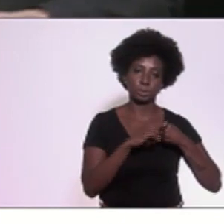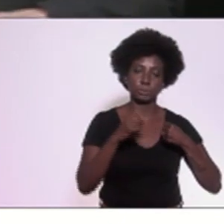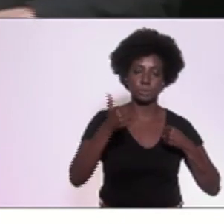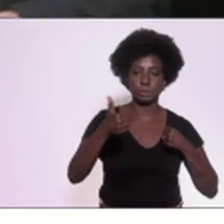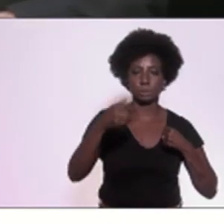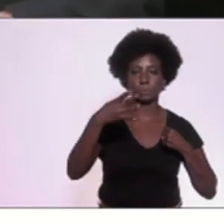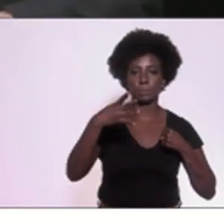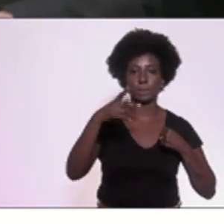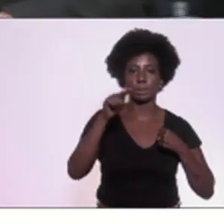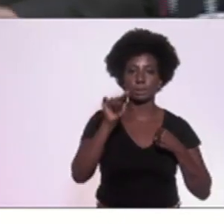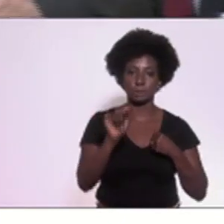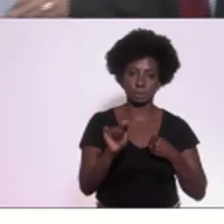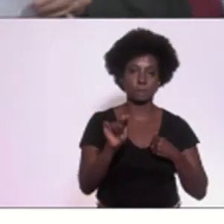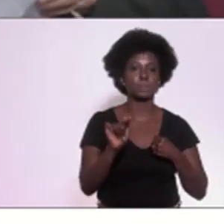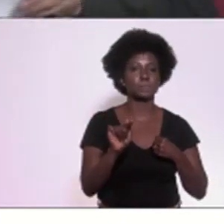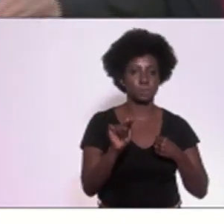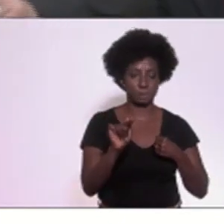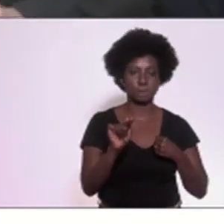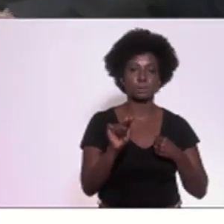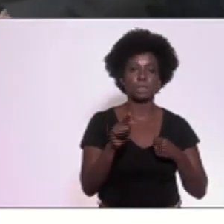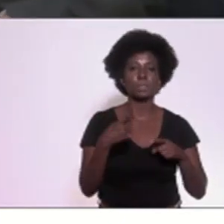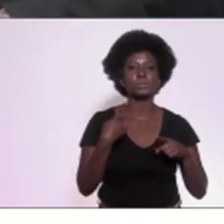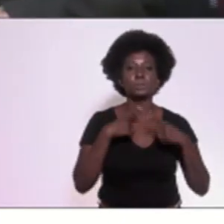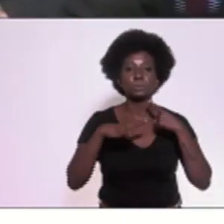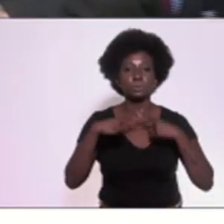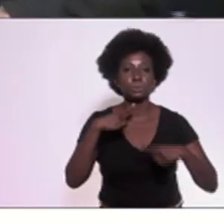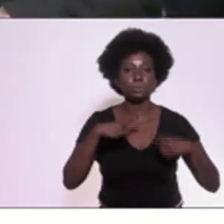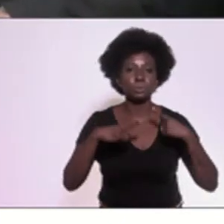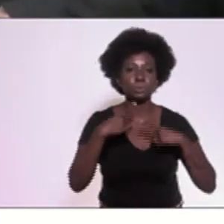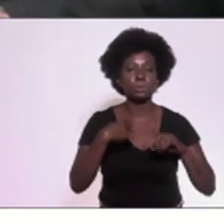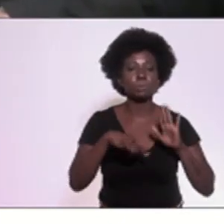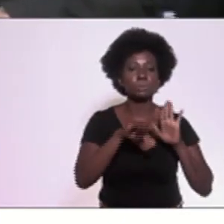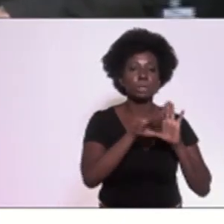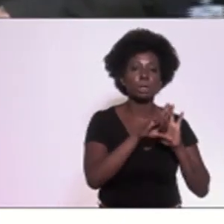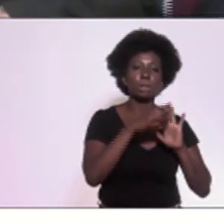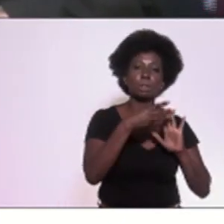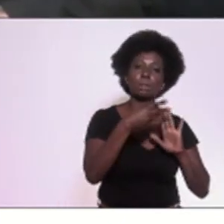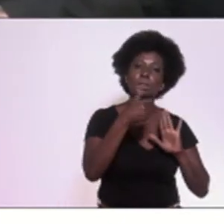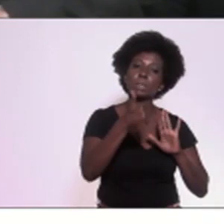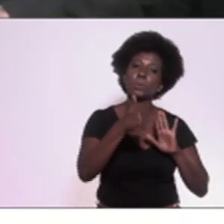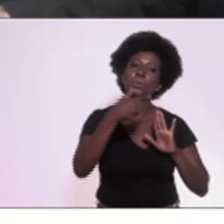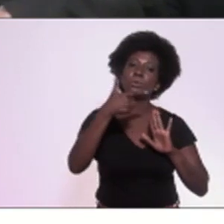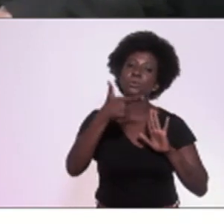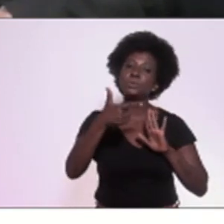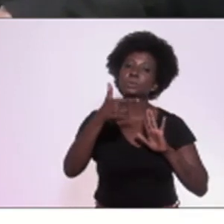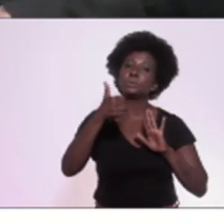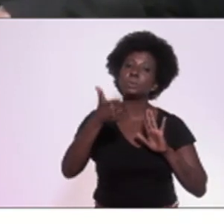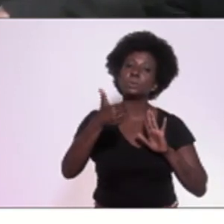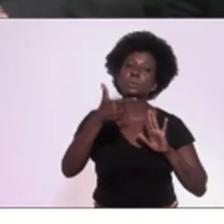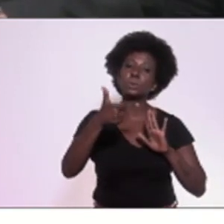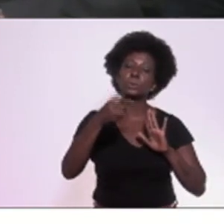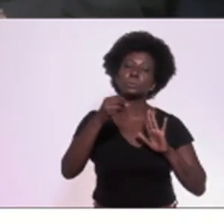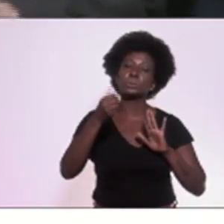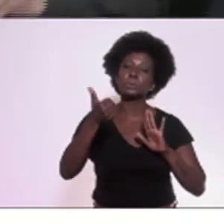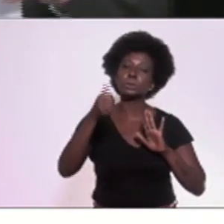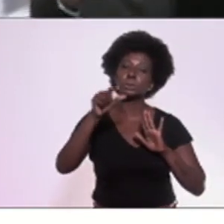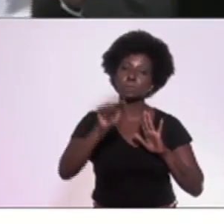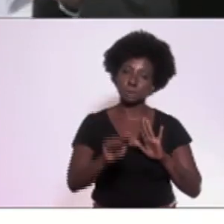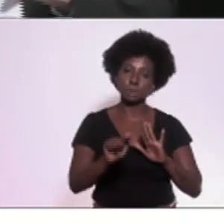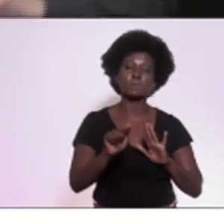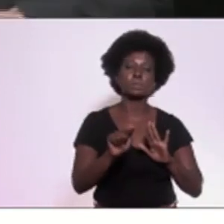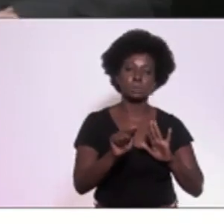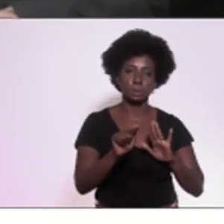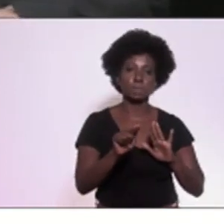ordinária, em votação, em segunda discussão, projeto de lei 3125/2017, de autoria do deputado Gustavo Tutuca, dispõe